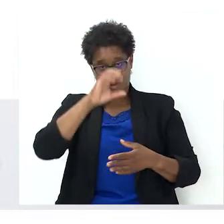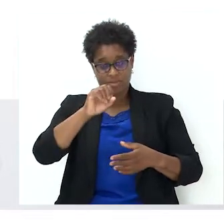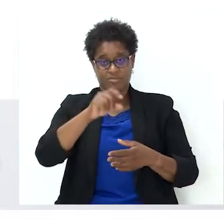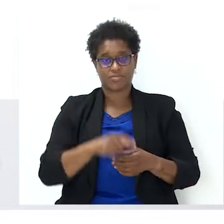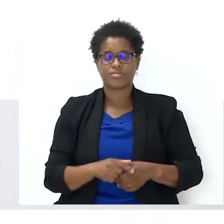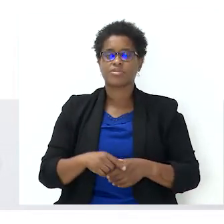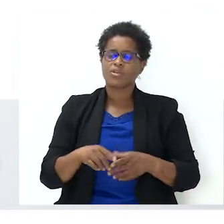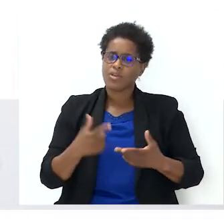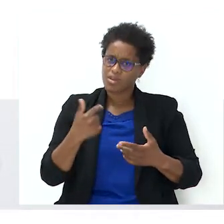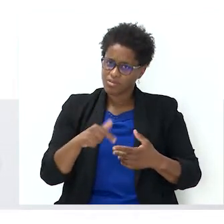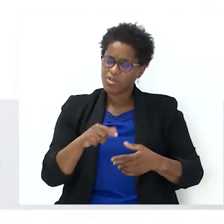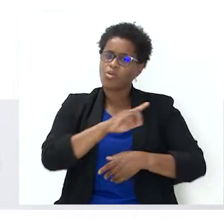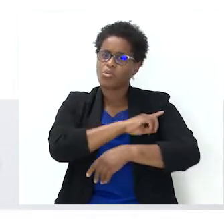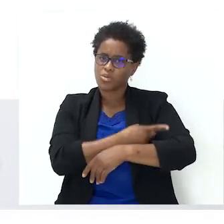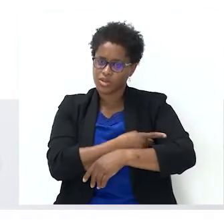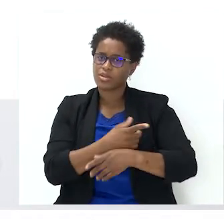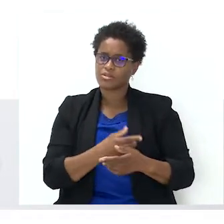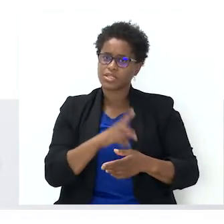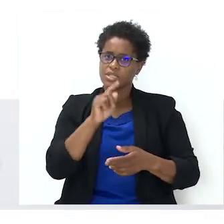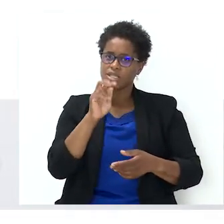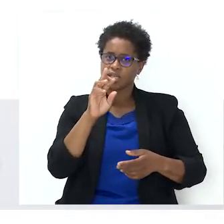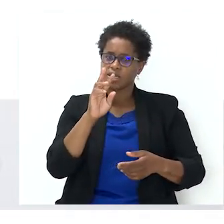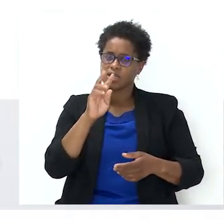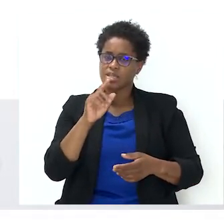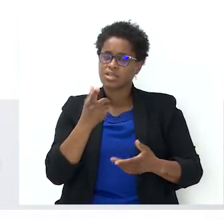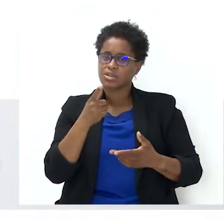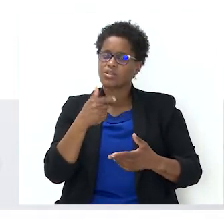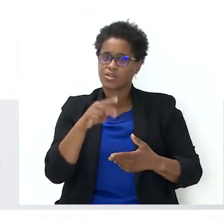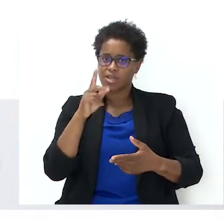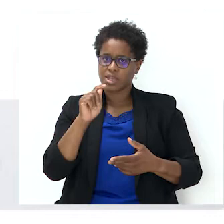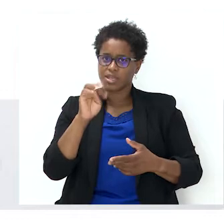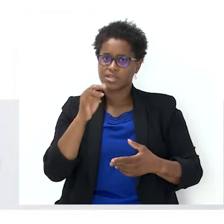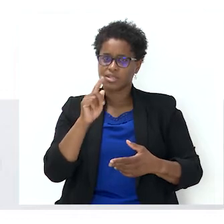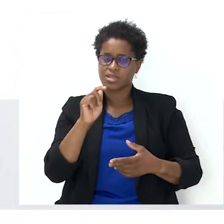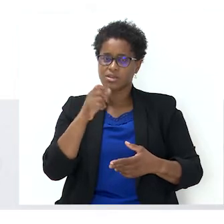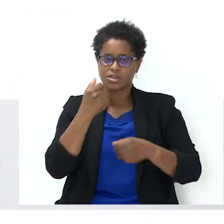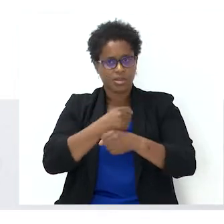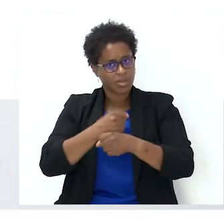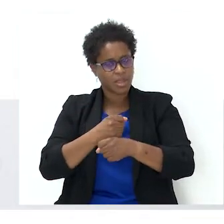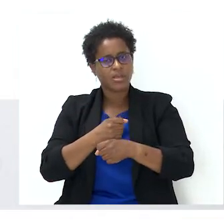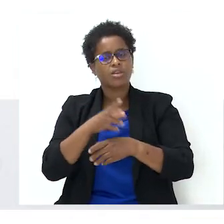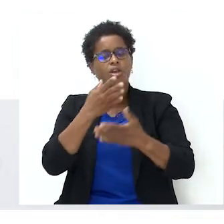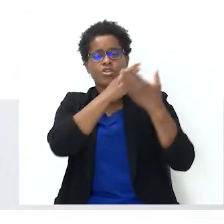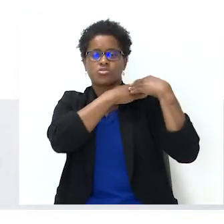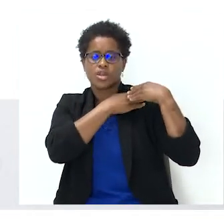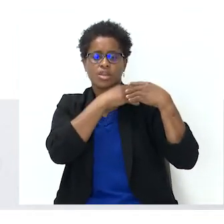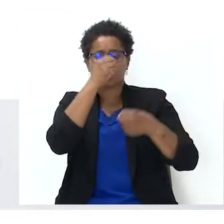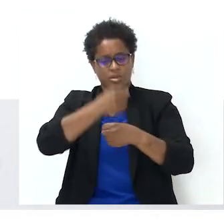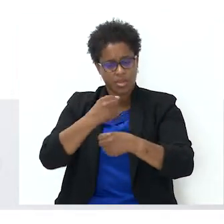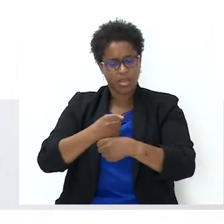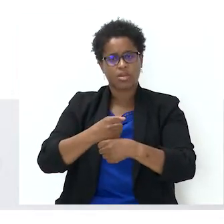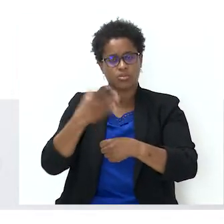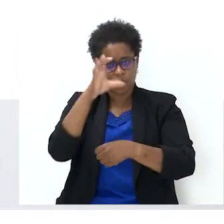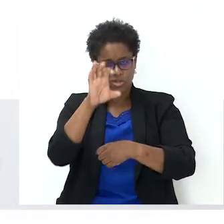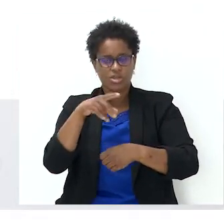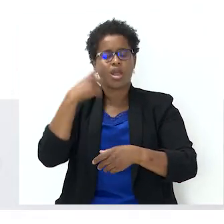governo detém o poder executivo. Vamos ver as funções. Governar o país. A própria palavra